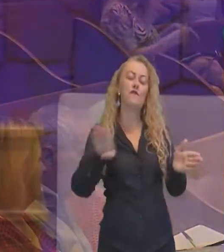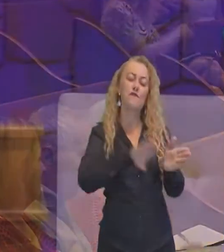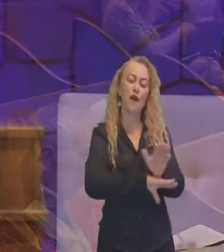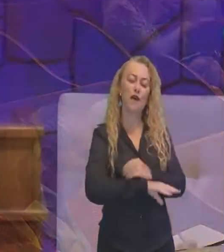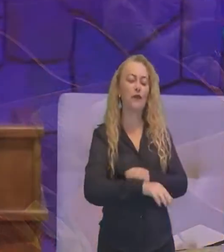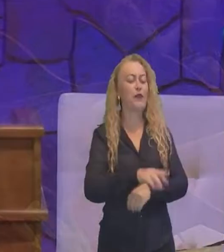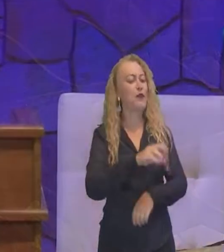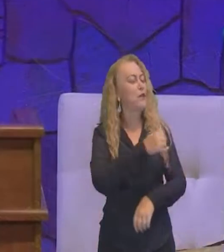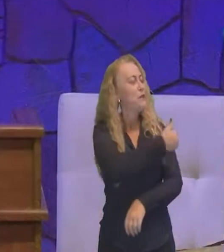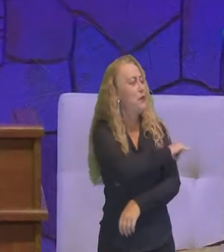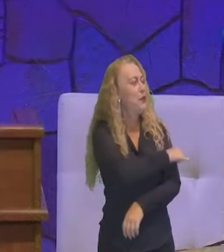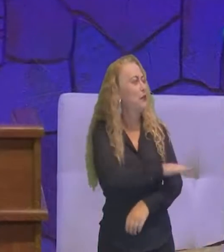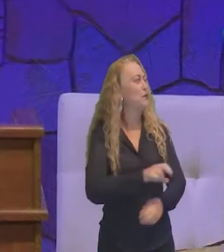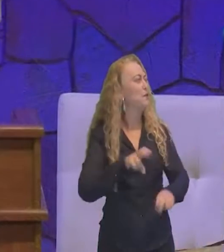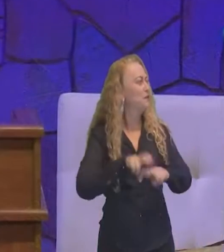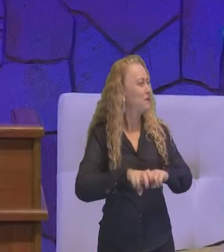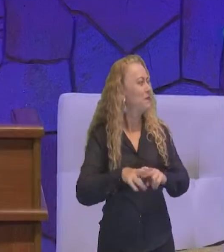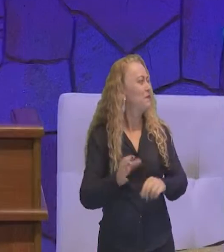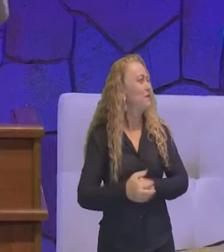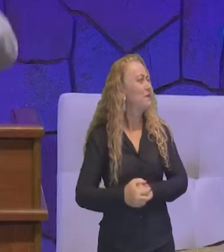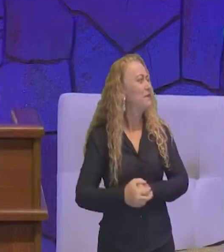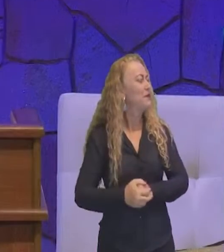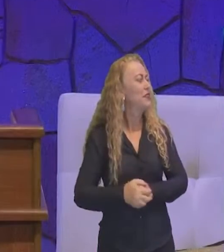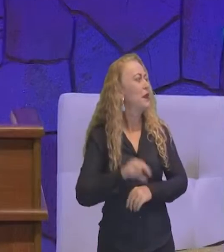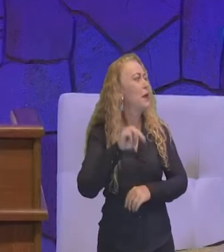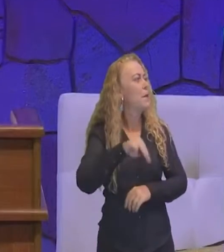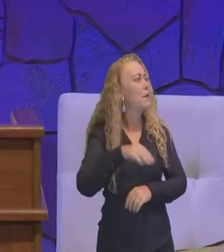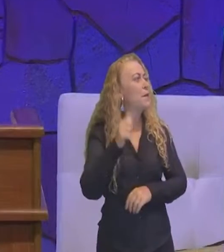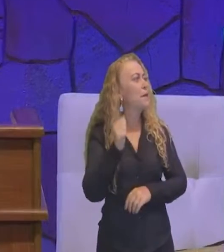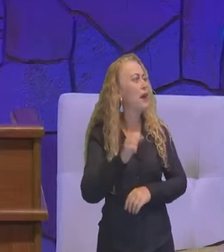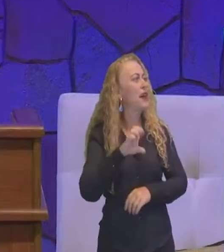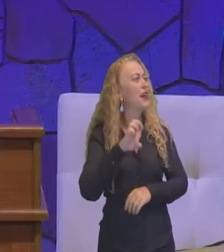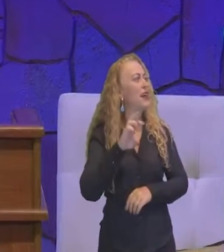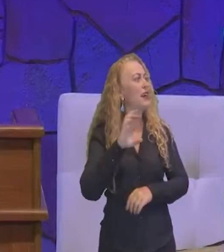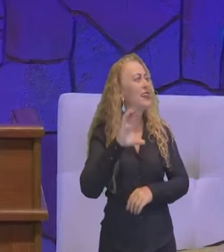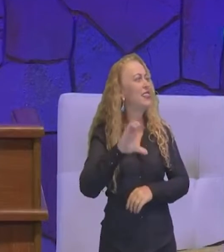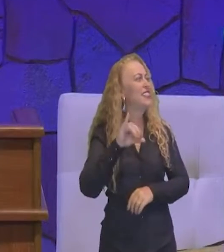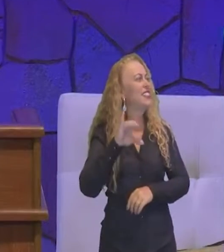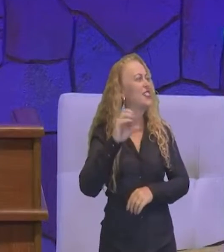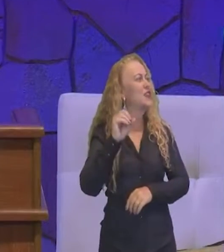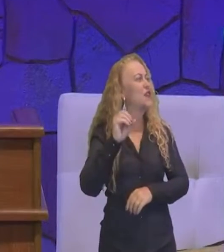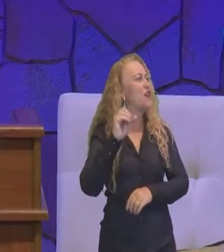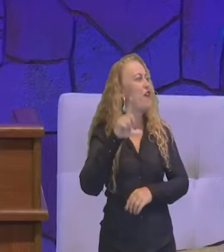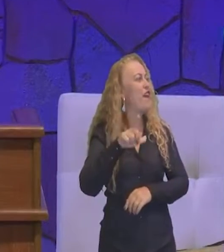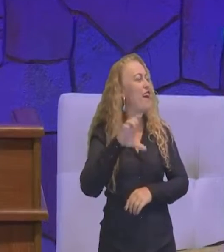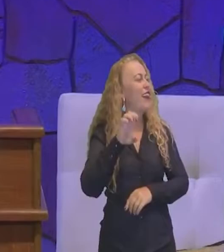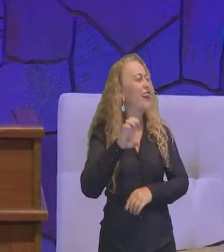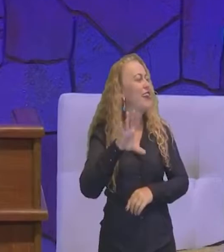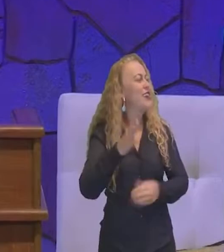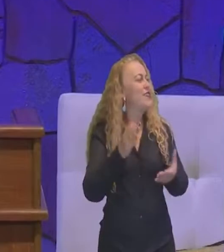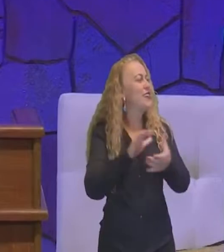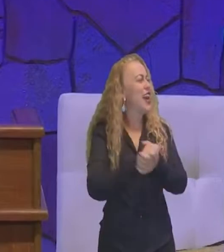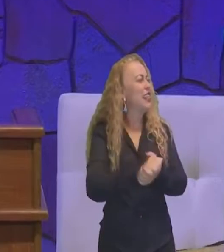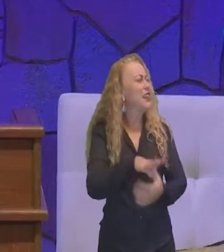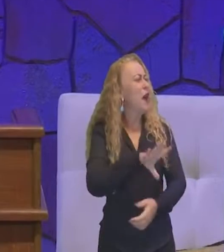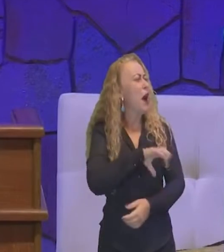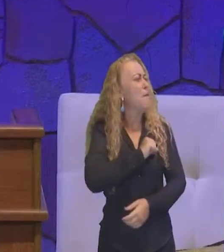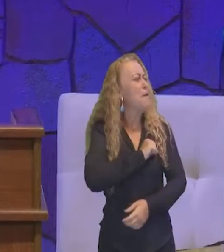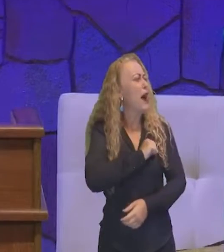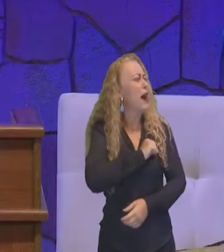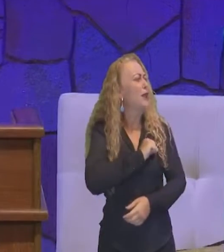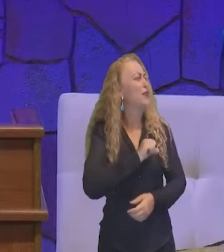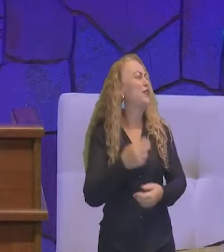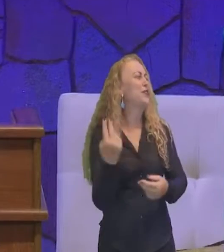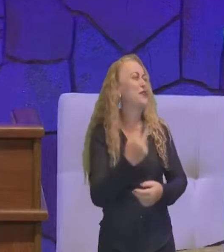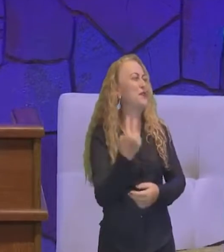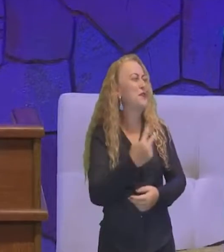Janeiro. Tem também, podem sentar, irmão Macioli e Mônica, casal querido e amado. Fica de pé, os irmãos já conhecem,